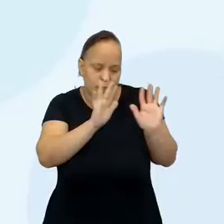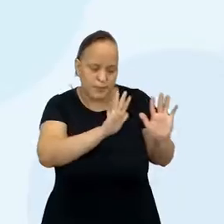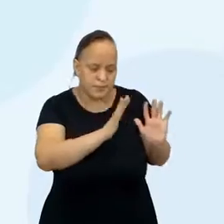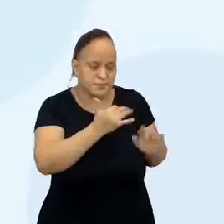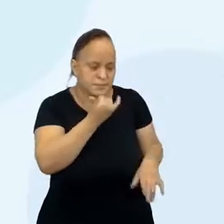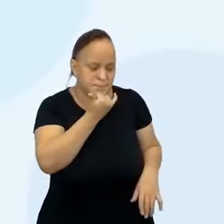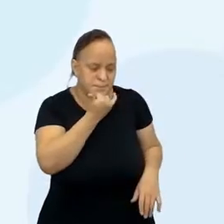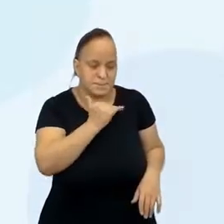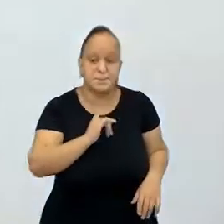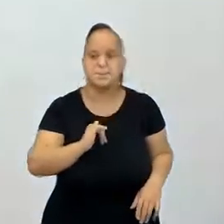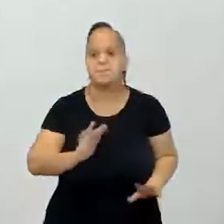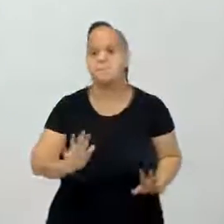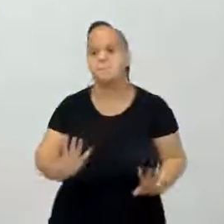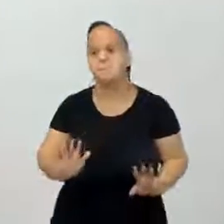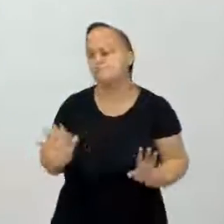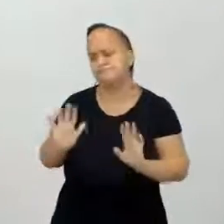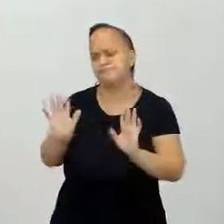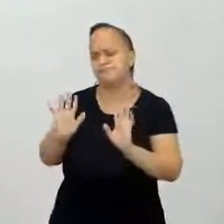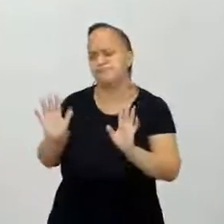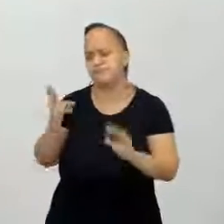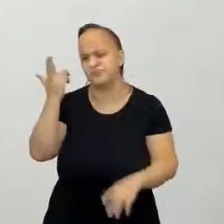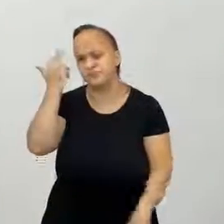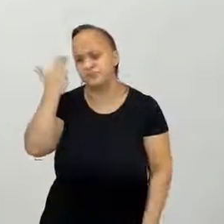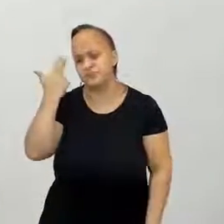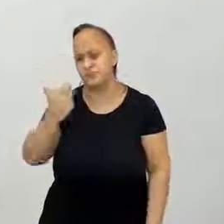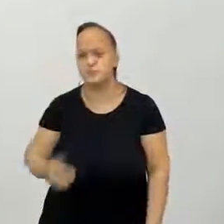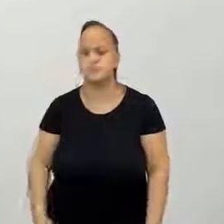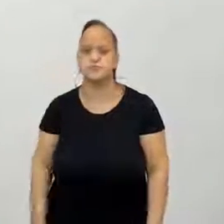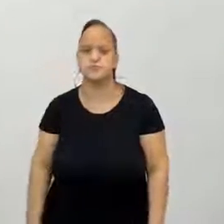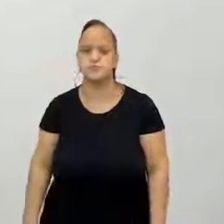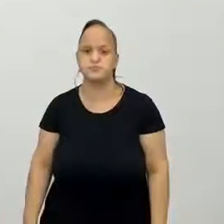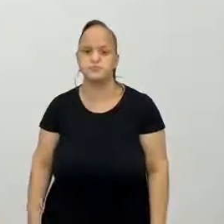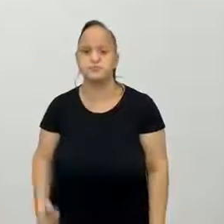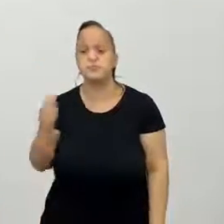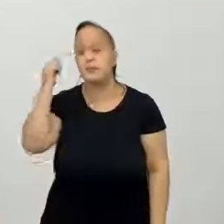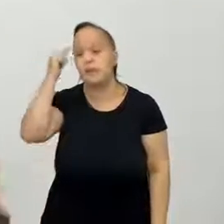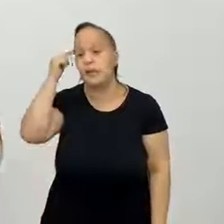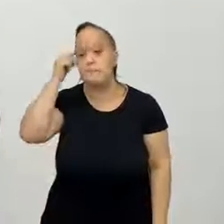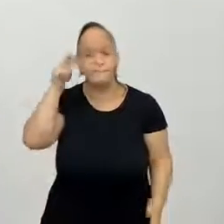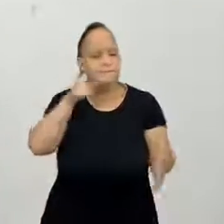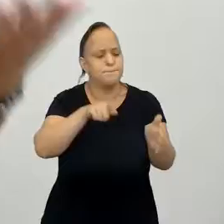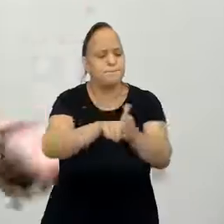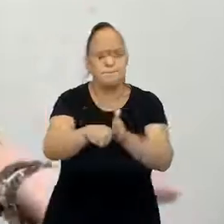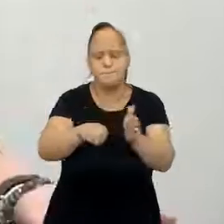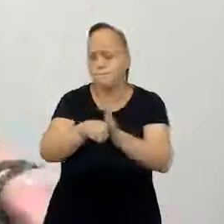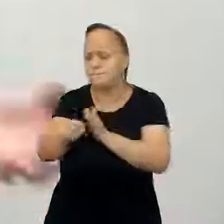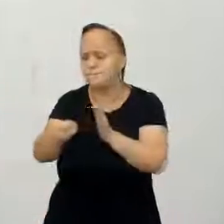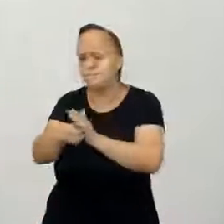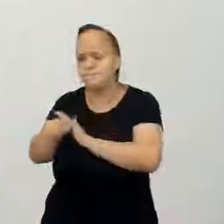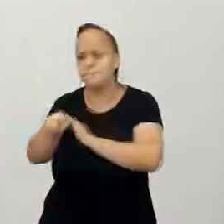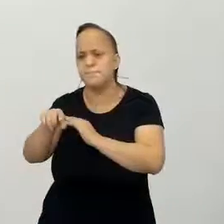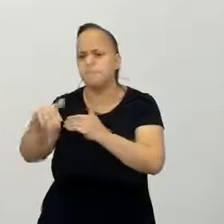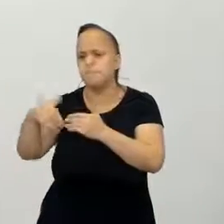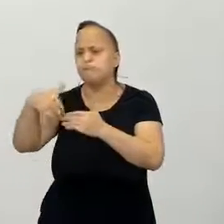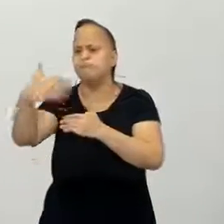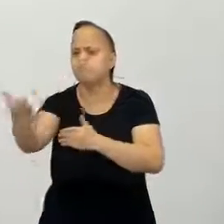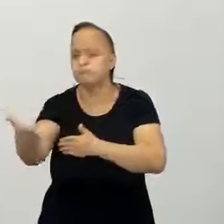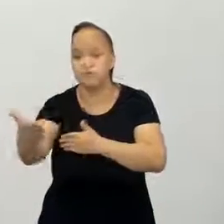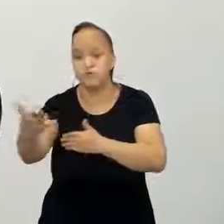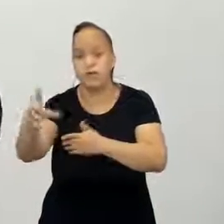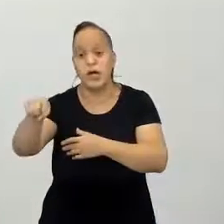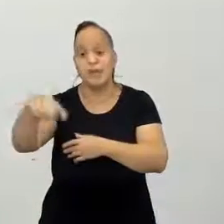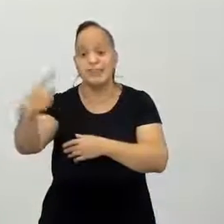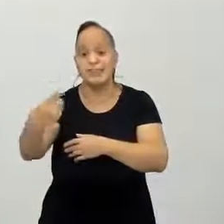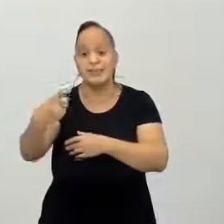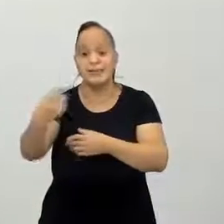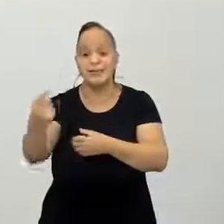no caso, né, quando a gente pensa de fazer a pesquisa, né, então os alunos fazem a pesquisa fora e trazem para dentro, e